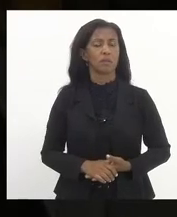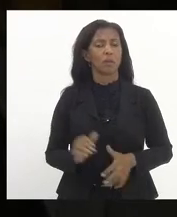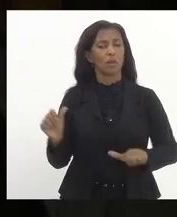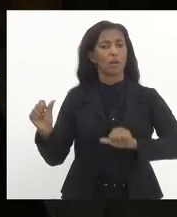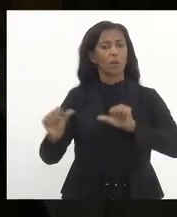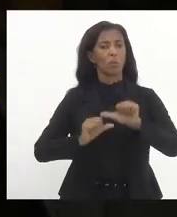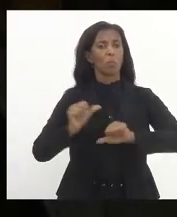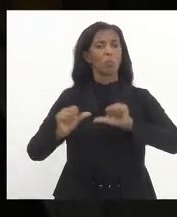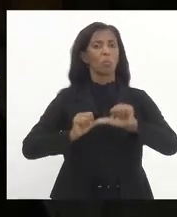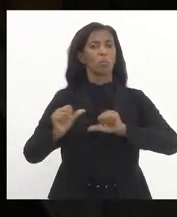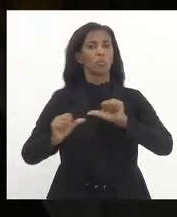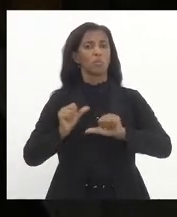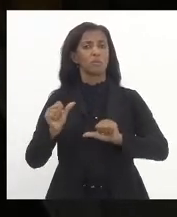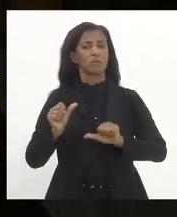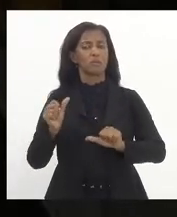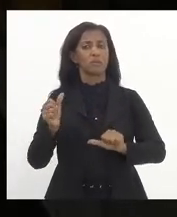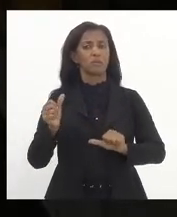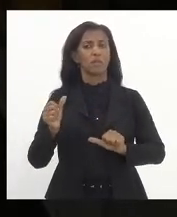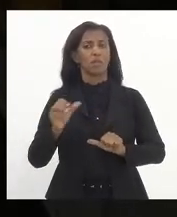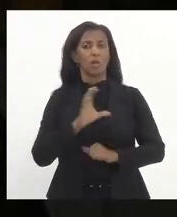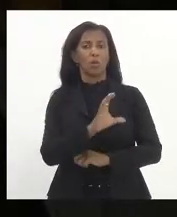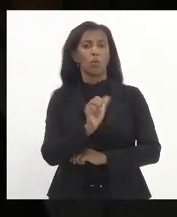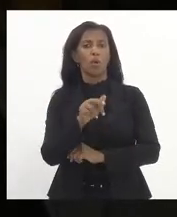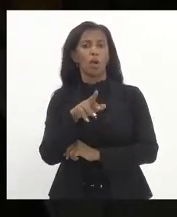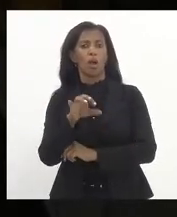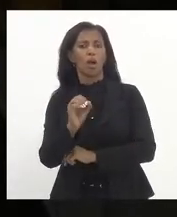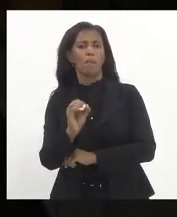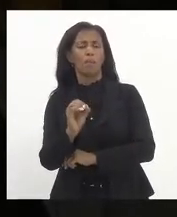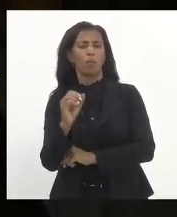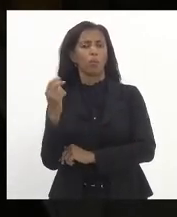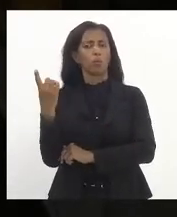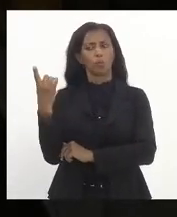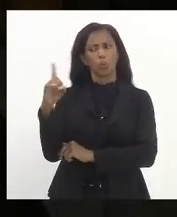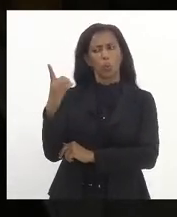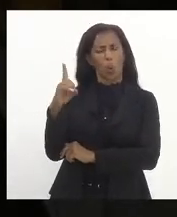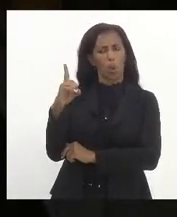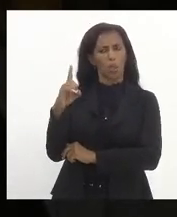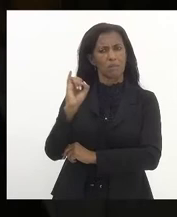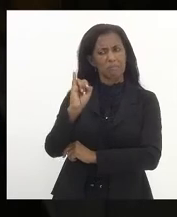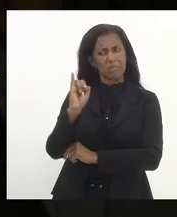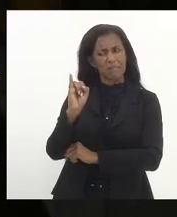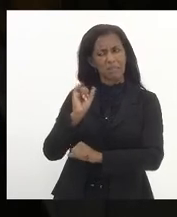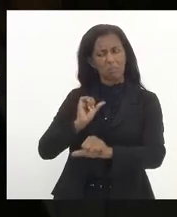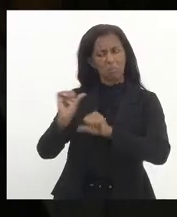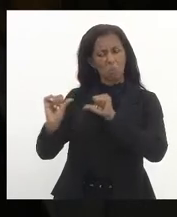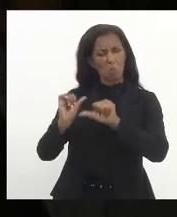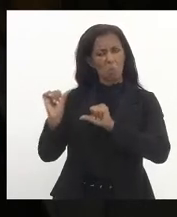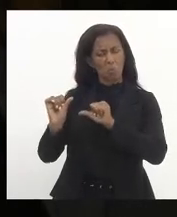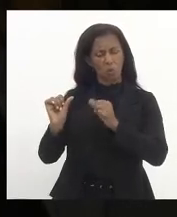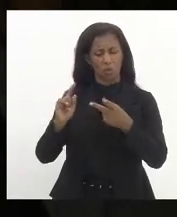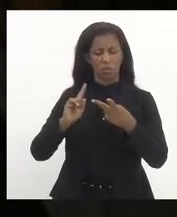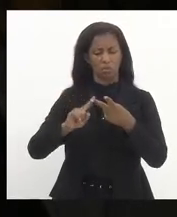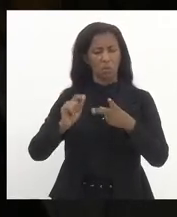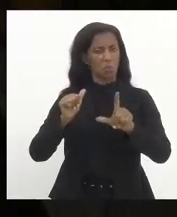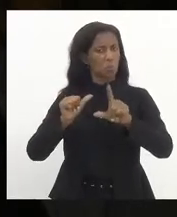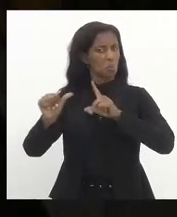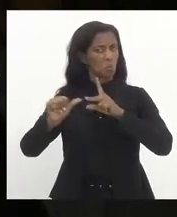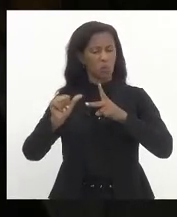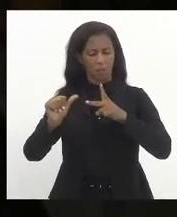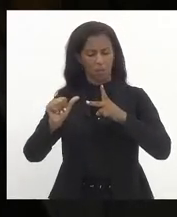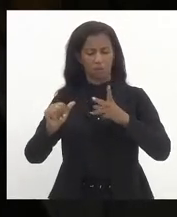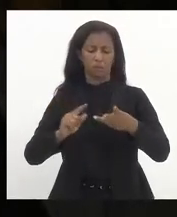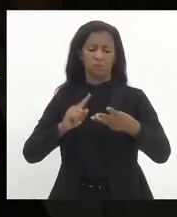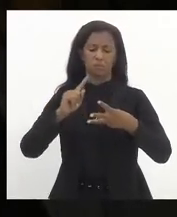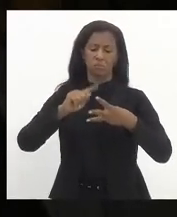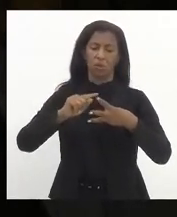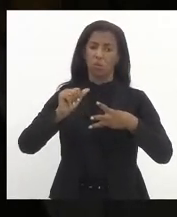mudança acrobática no câmbio, no dólar. Então, se não houve mudança acrobática no câmbio, se não houve mudança drástica